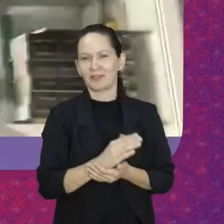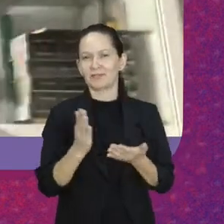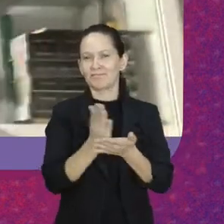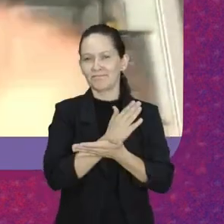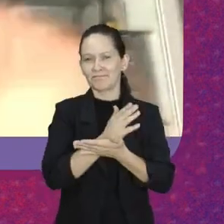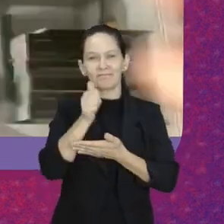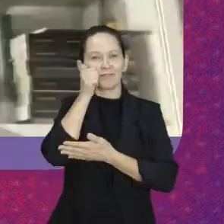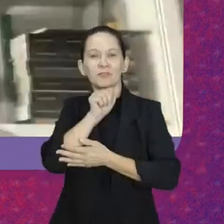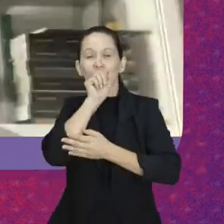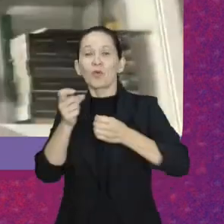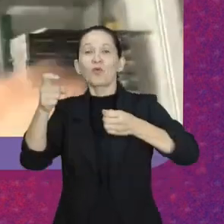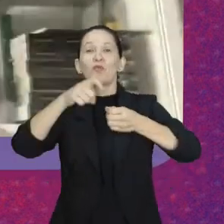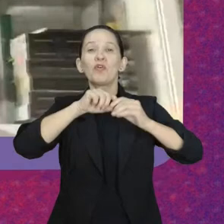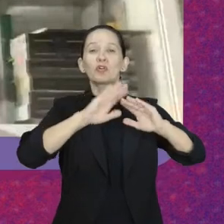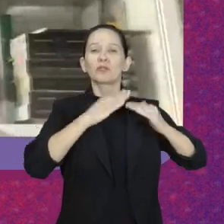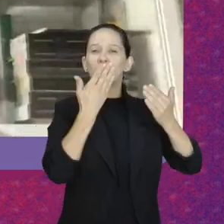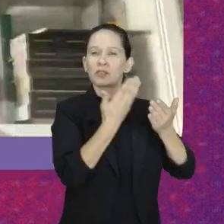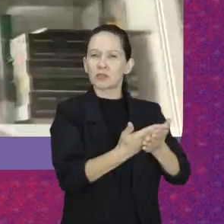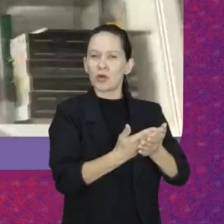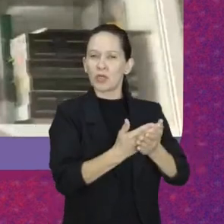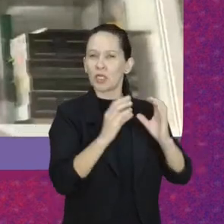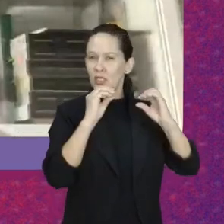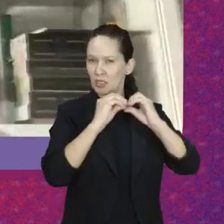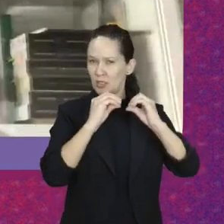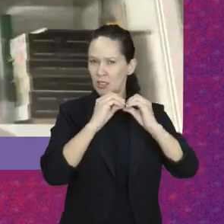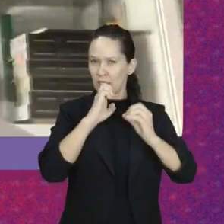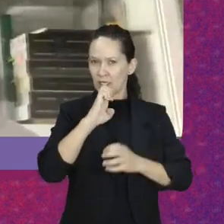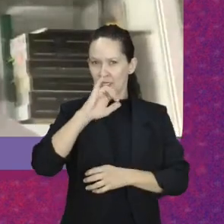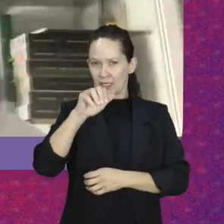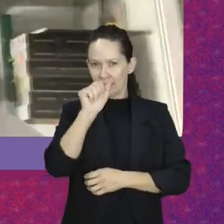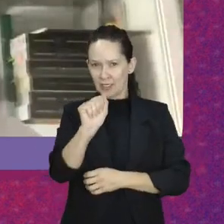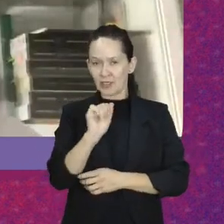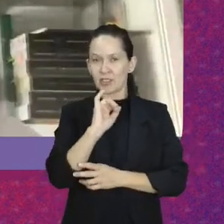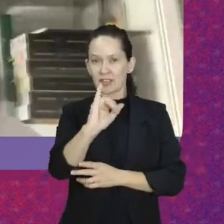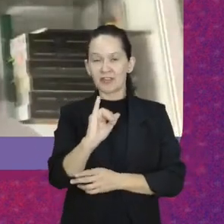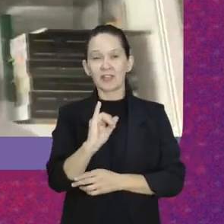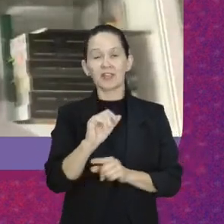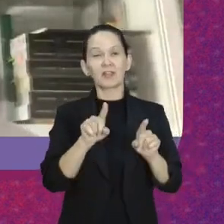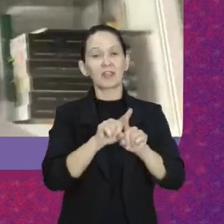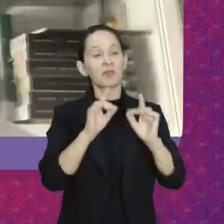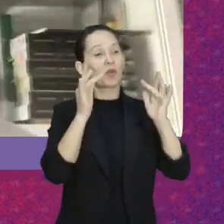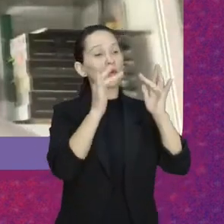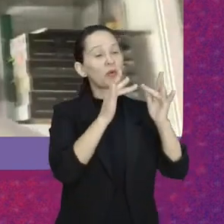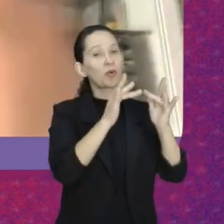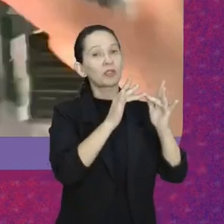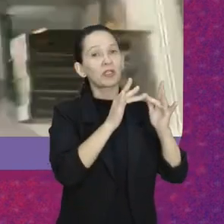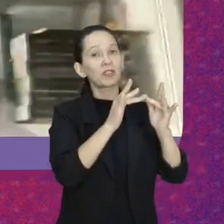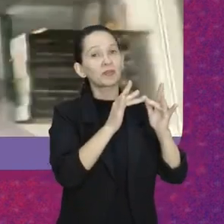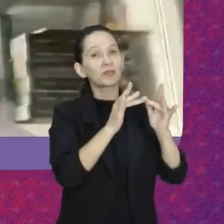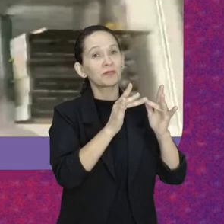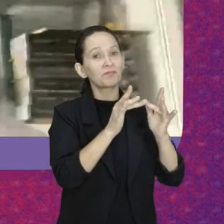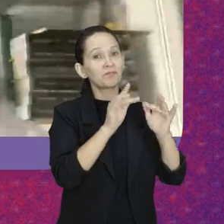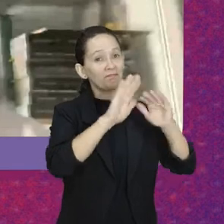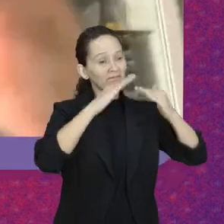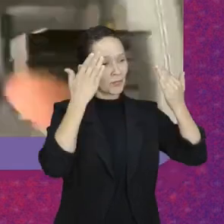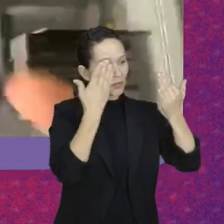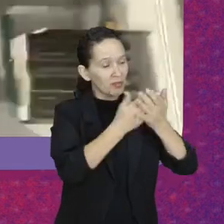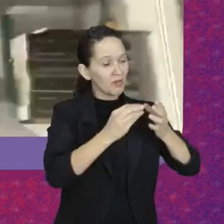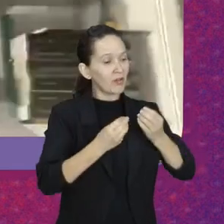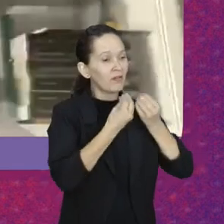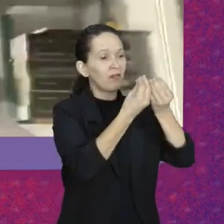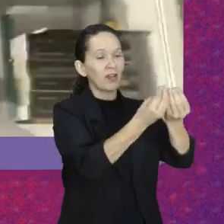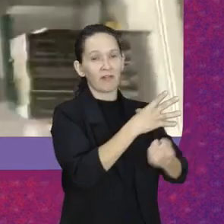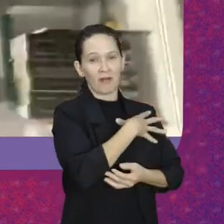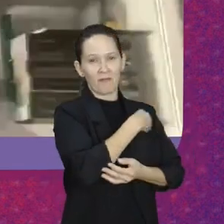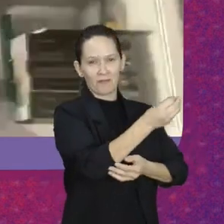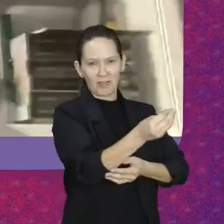mães voltam para a escola, para a educação de jovens e adultos, na medida que tomam contato com esse equipamento, com essa estrutura,